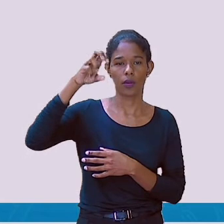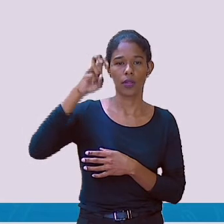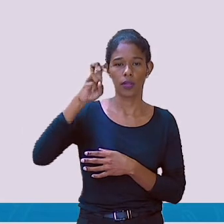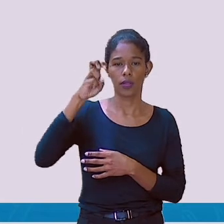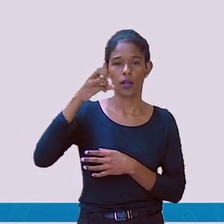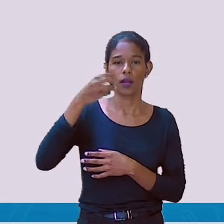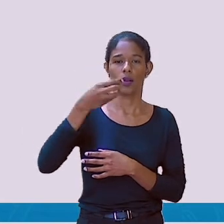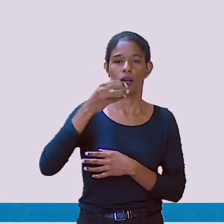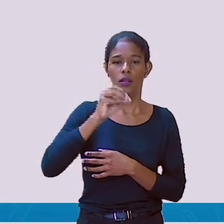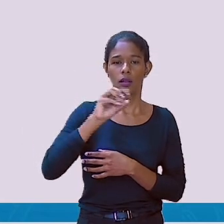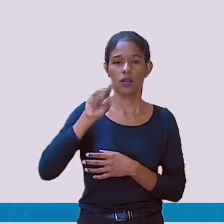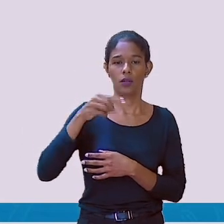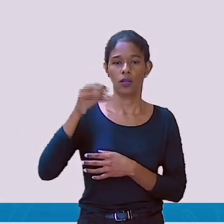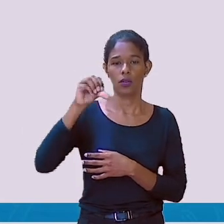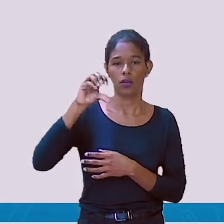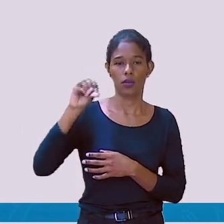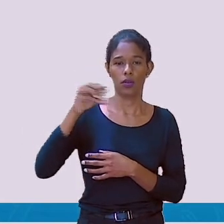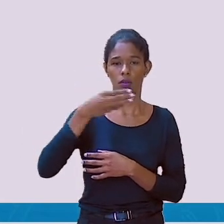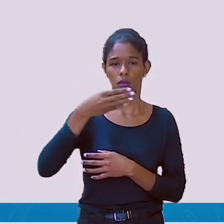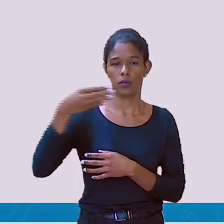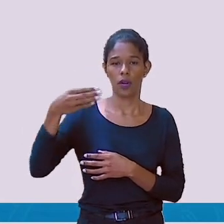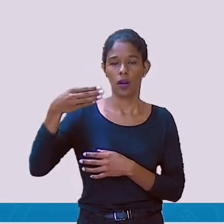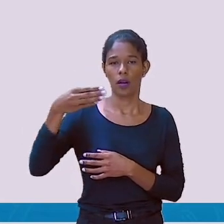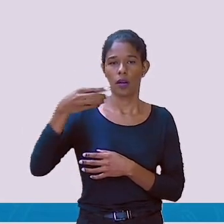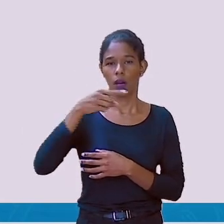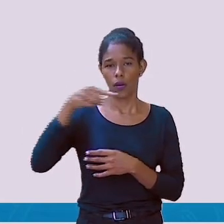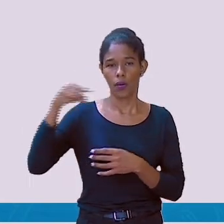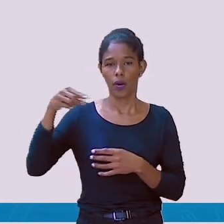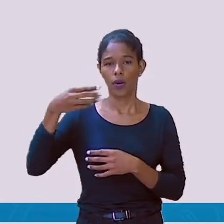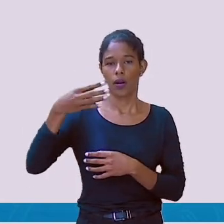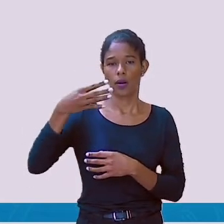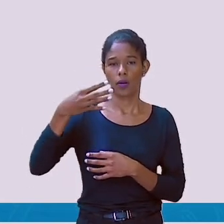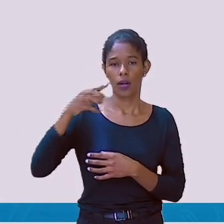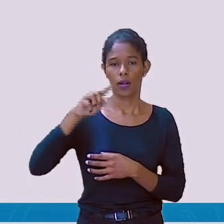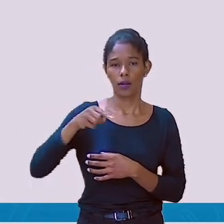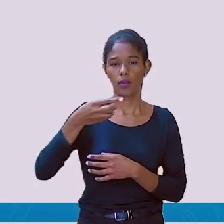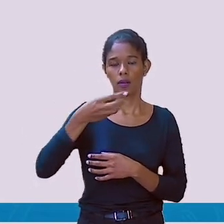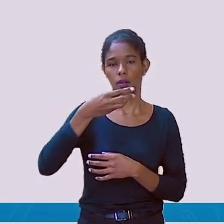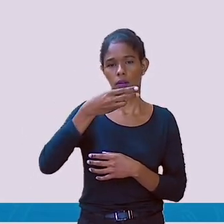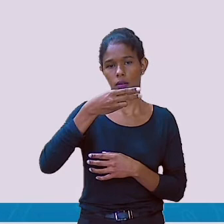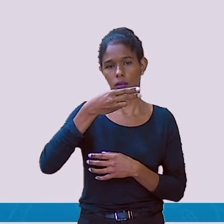1 mais 3, 4. 4,4.